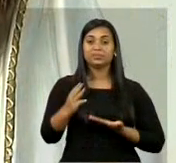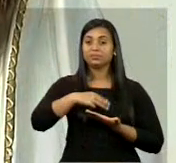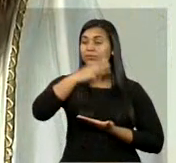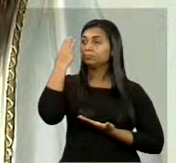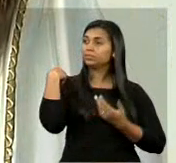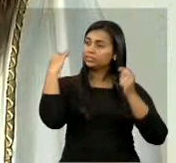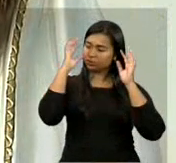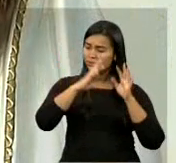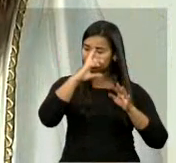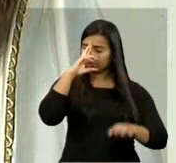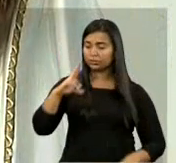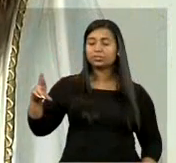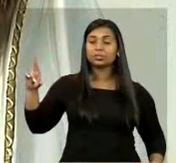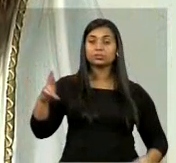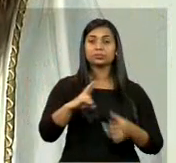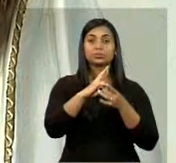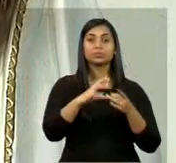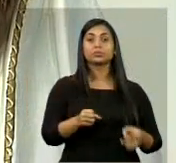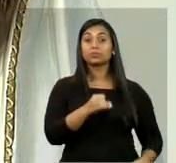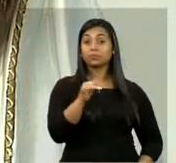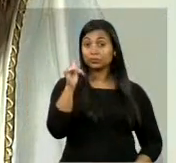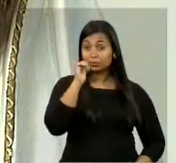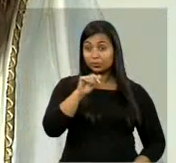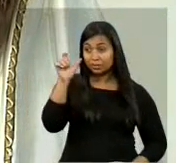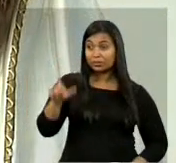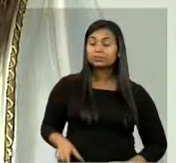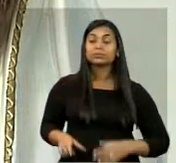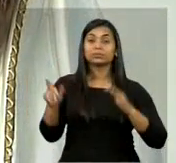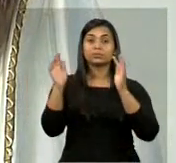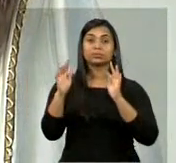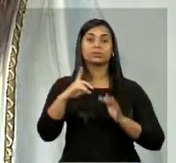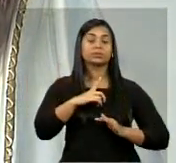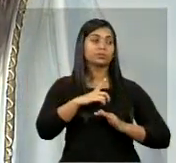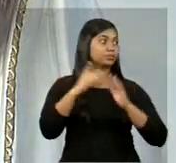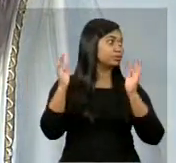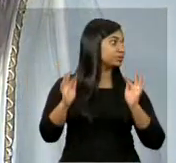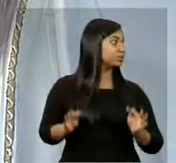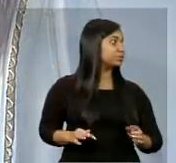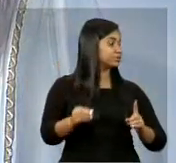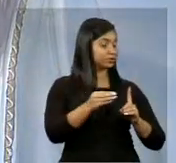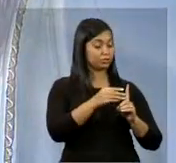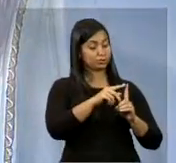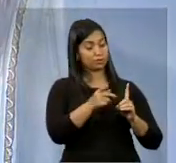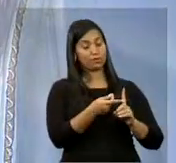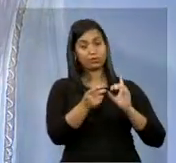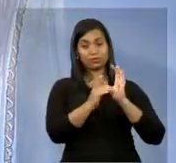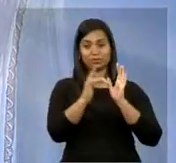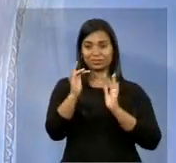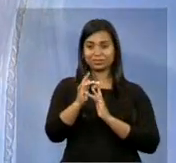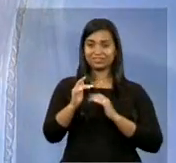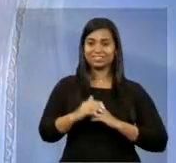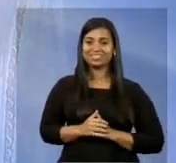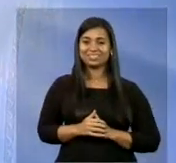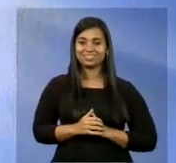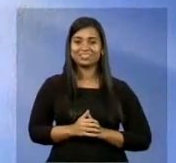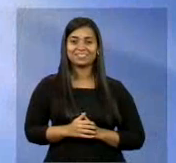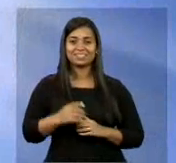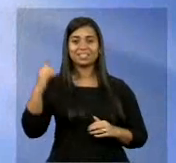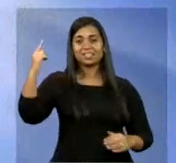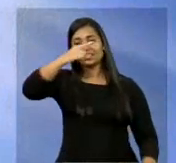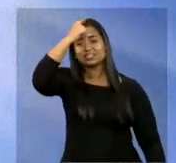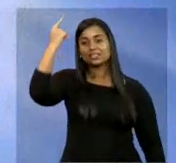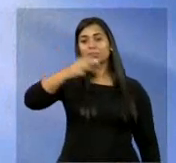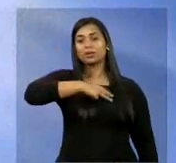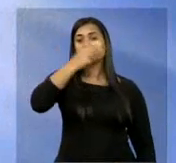Amém. Ave Maria, cheia de graça, o Senhor é convosco. Bendita sois vós entre as mulheres e bendito é o fruto do vosso ventre,